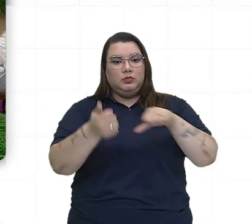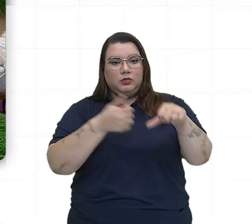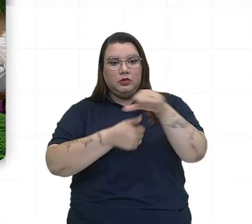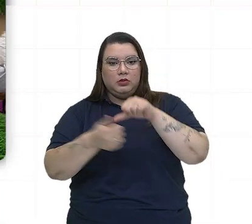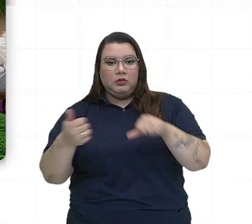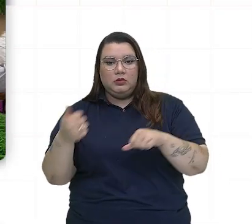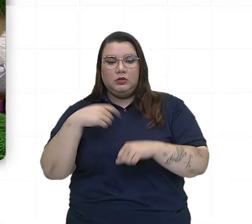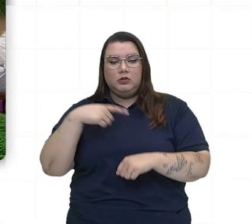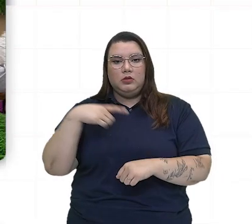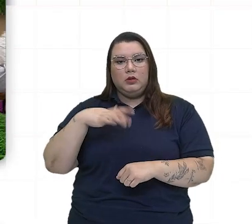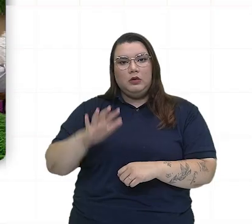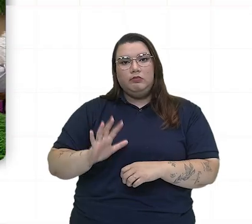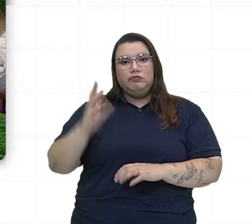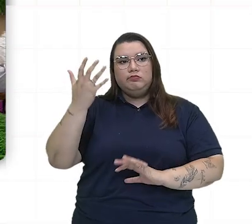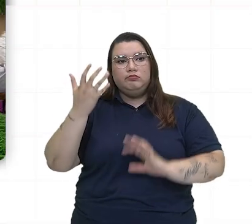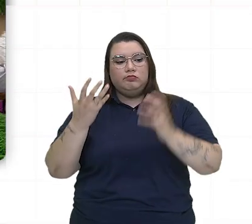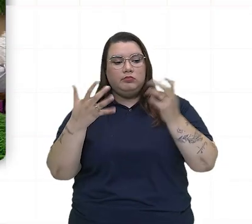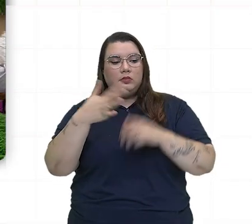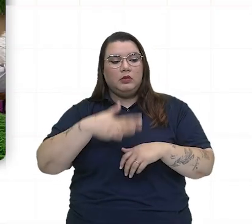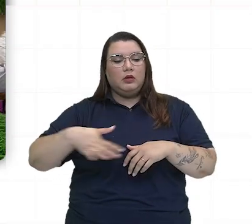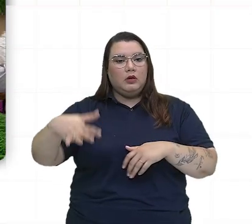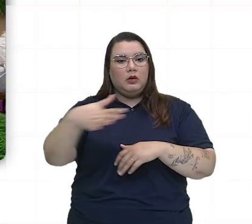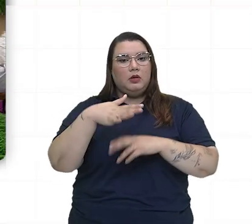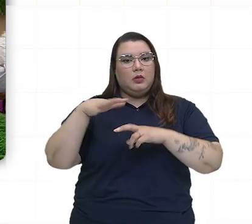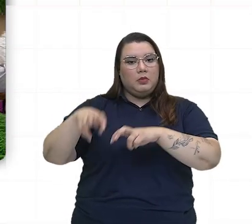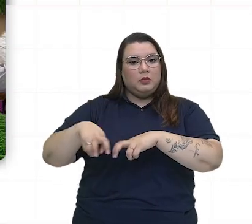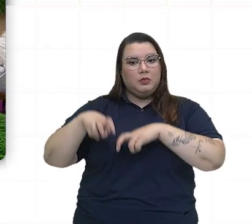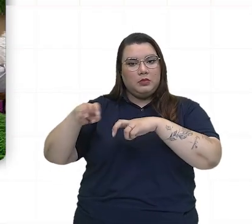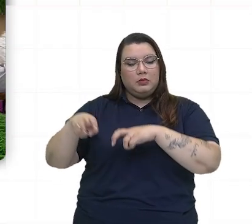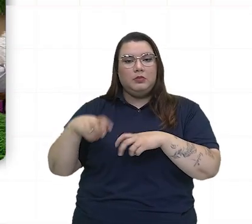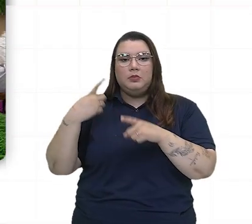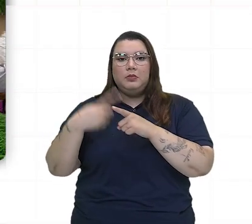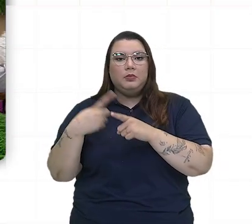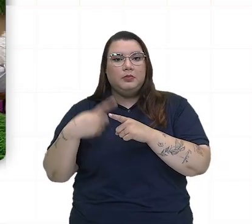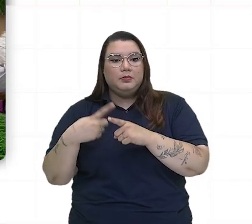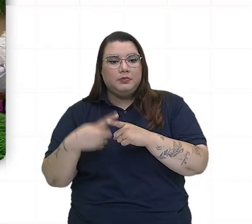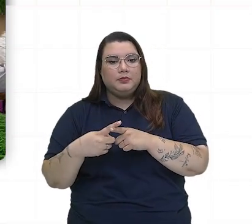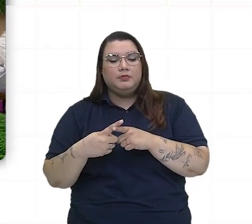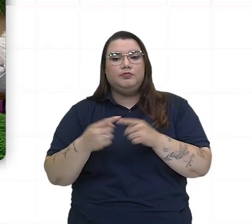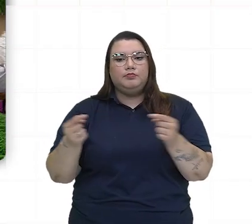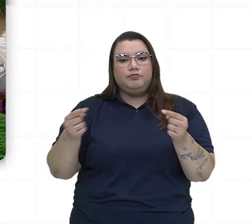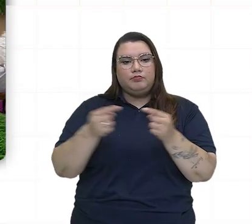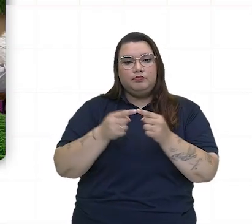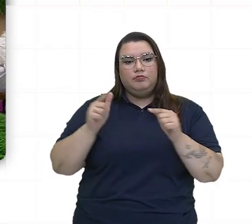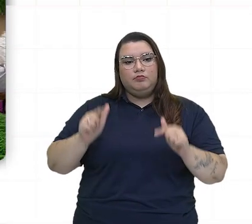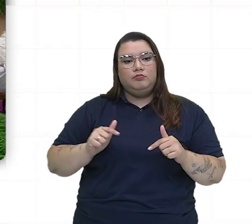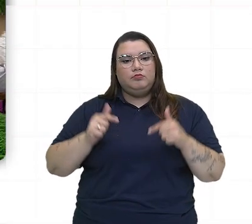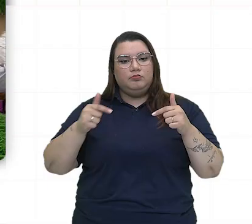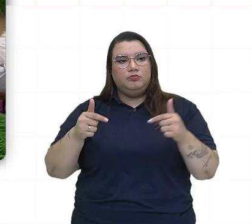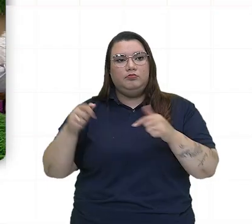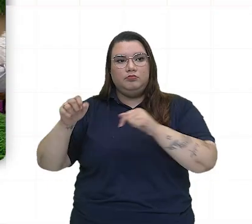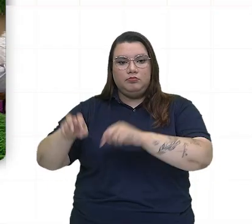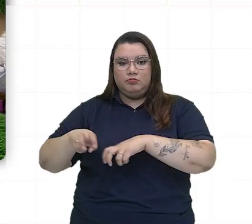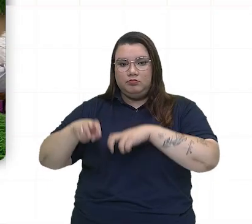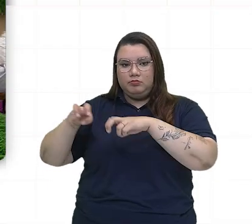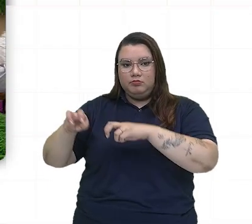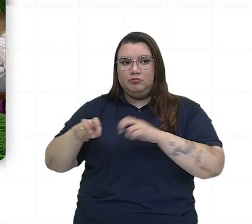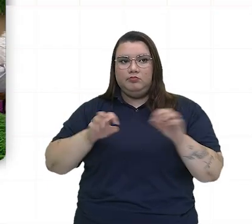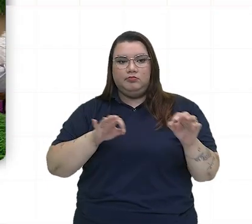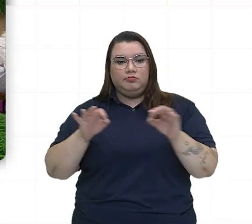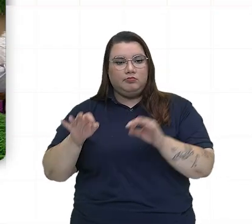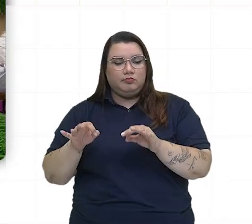transformações, elas acontecem nas áreas rurais em razão dessas atividades